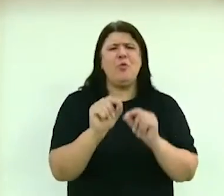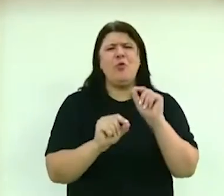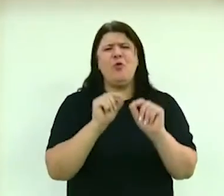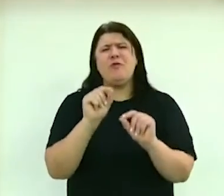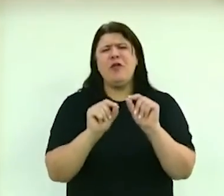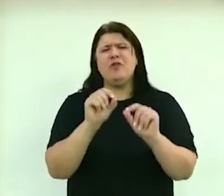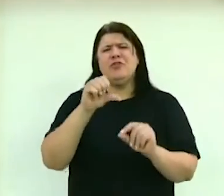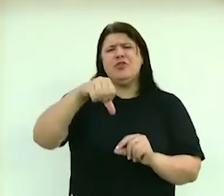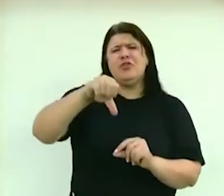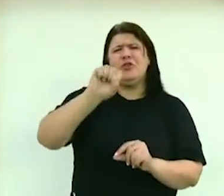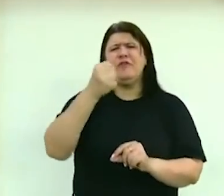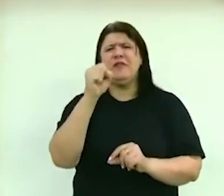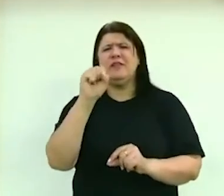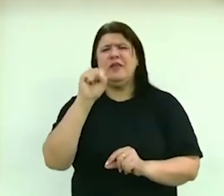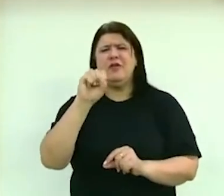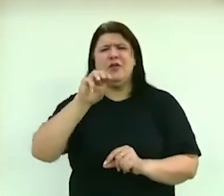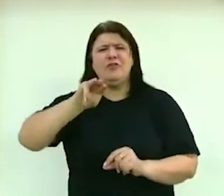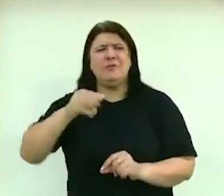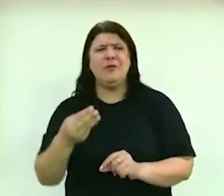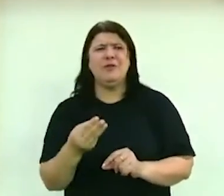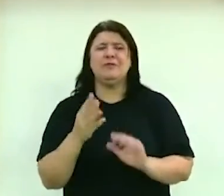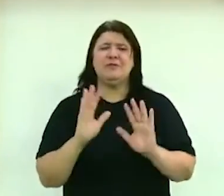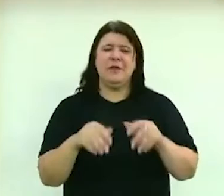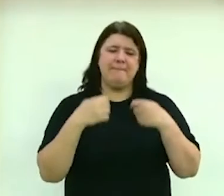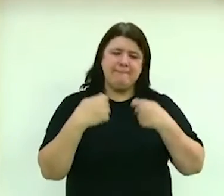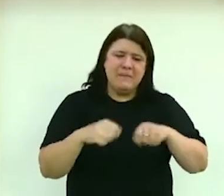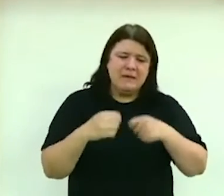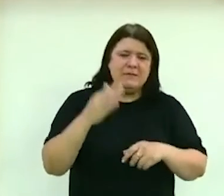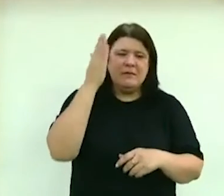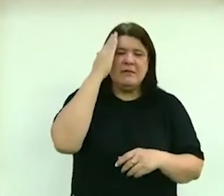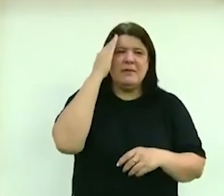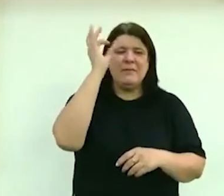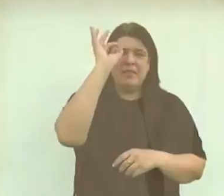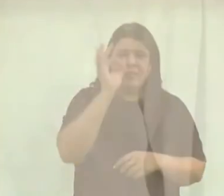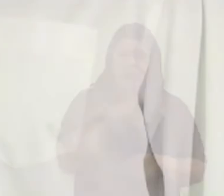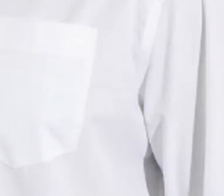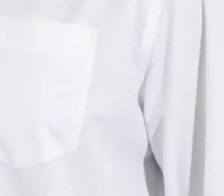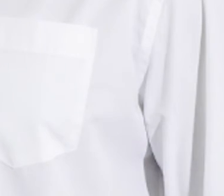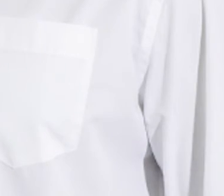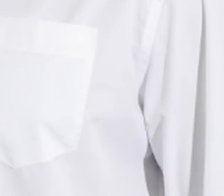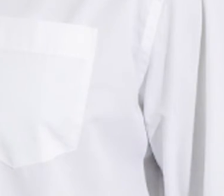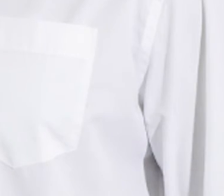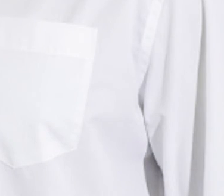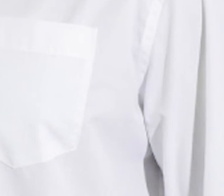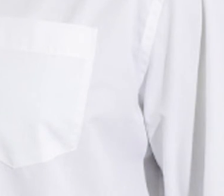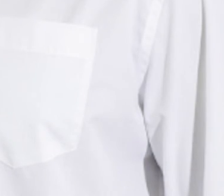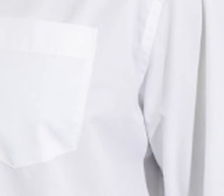real, para que o funcionalismo público não seja lesado. Um grande abraço a todos. Muito obrigado, senhor presidente.